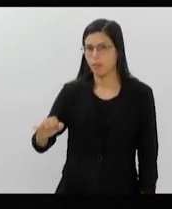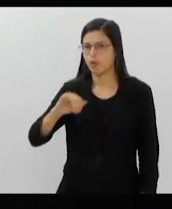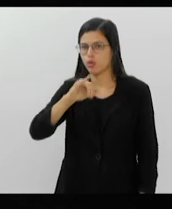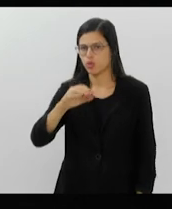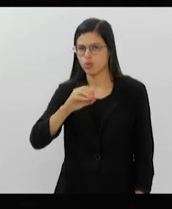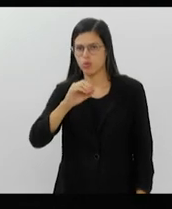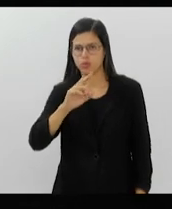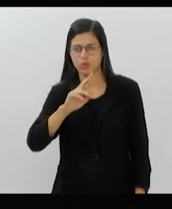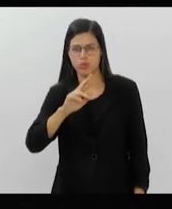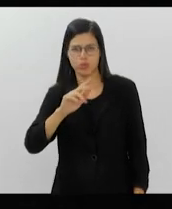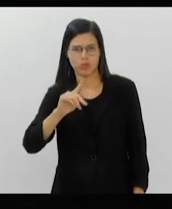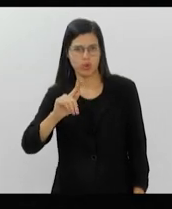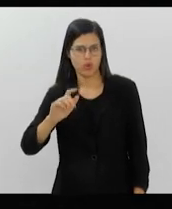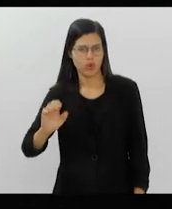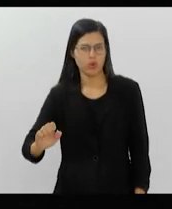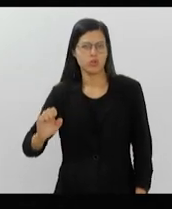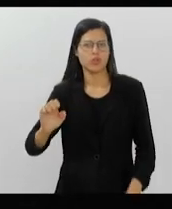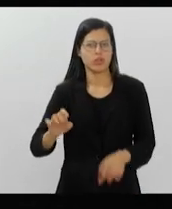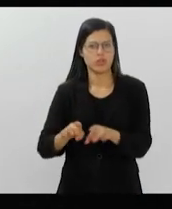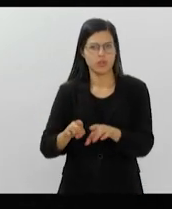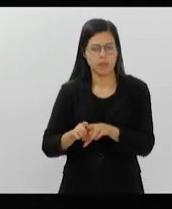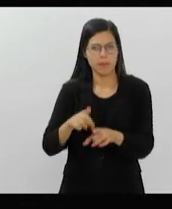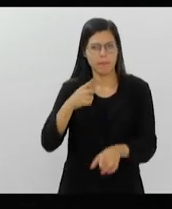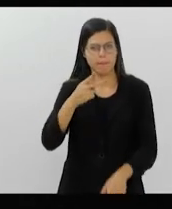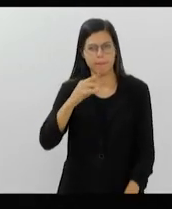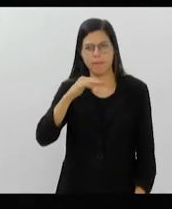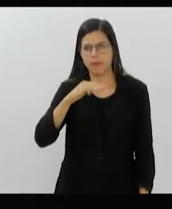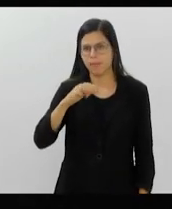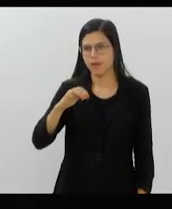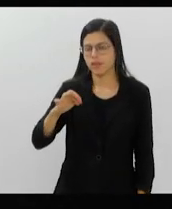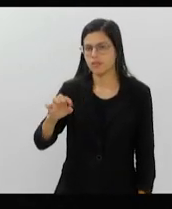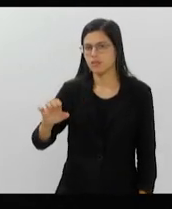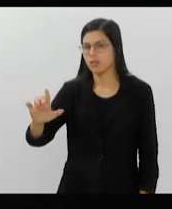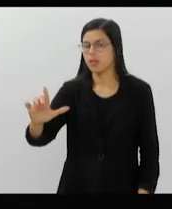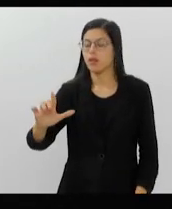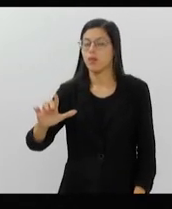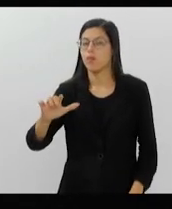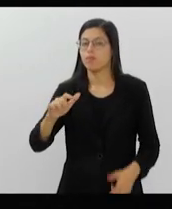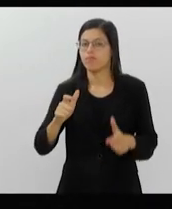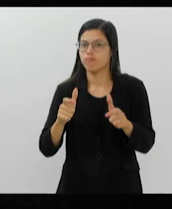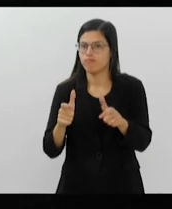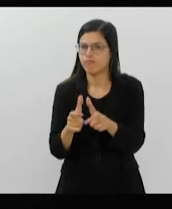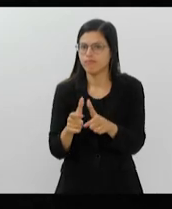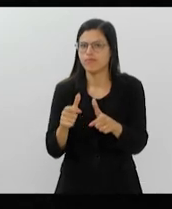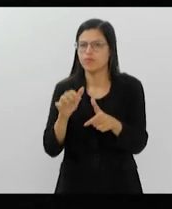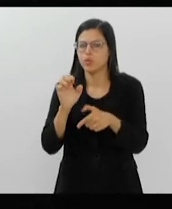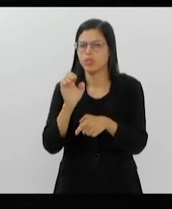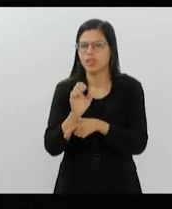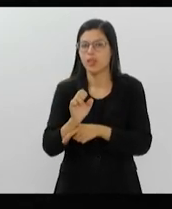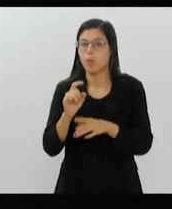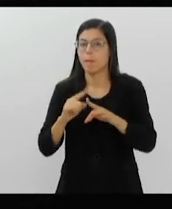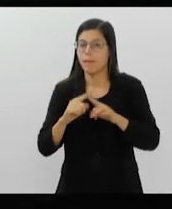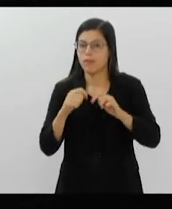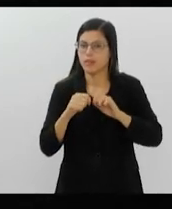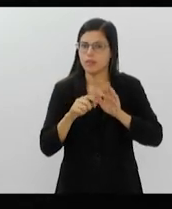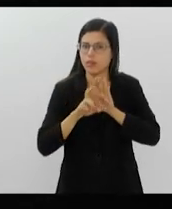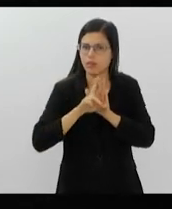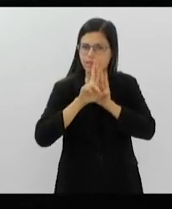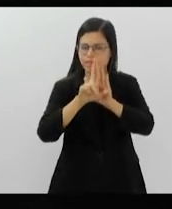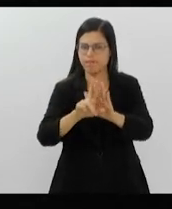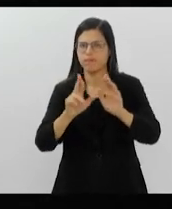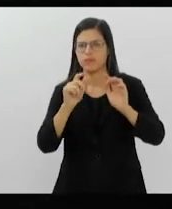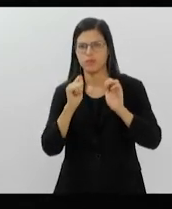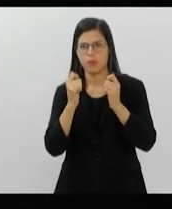têm a oportunidade de, num dos menores estados do Brasil, mas fazer com que a representatividade do Parlamento